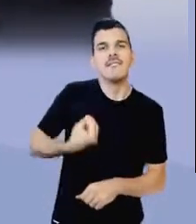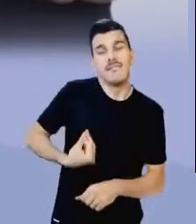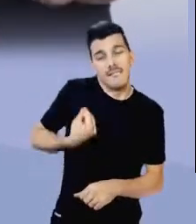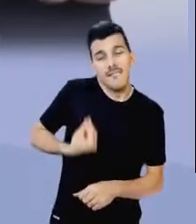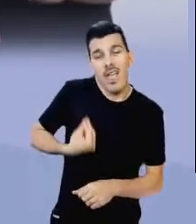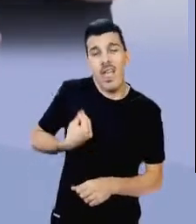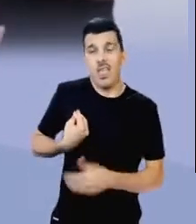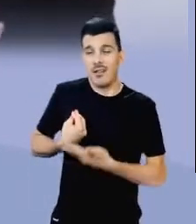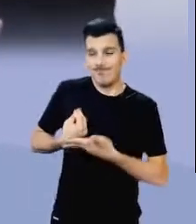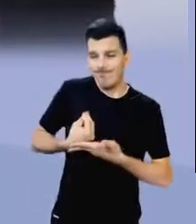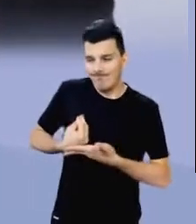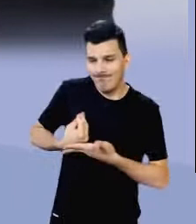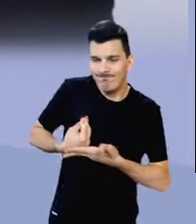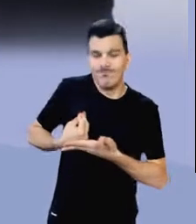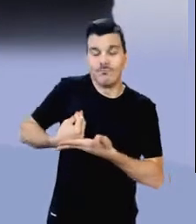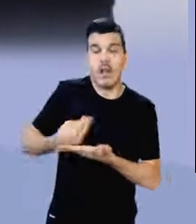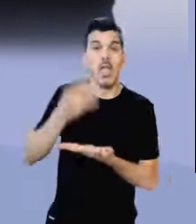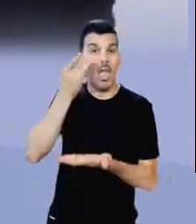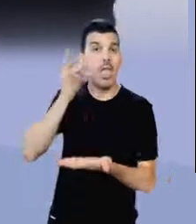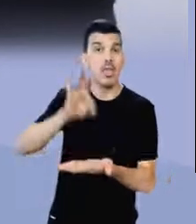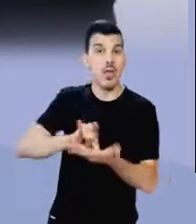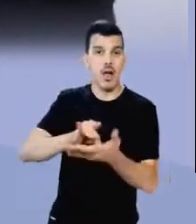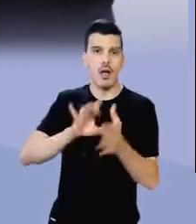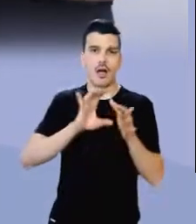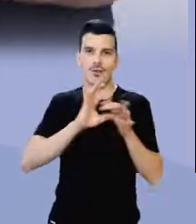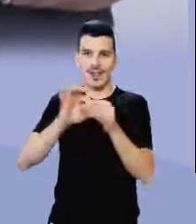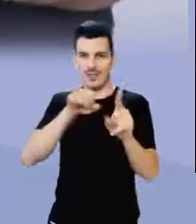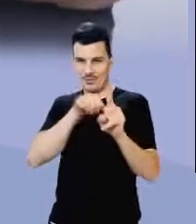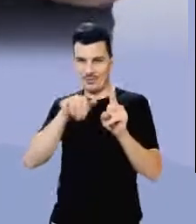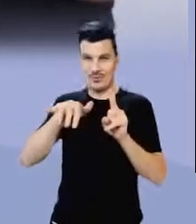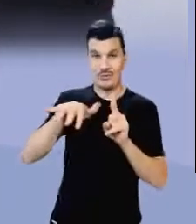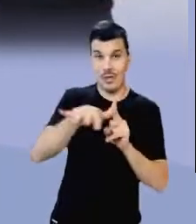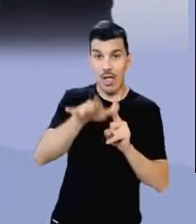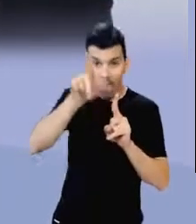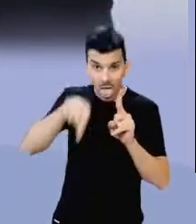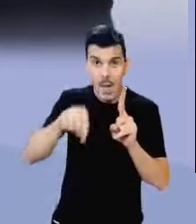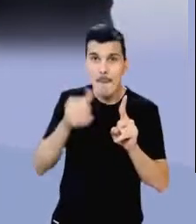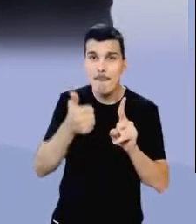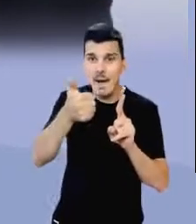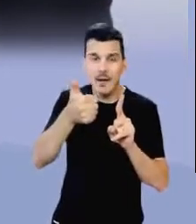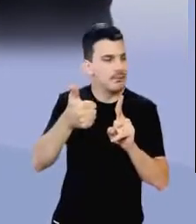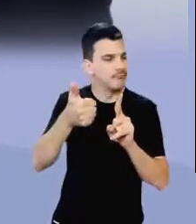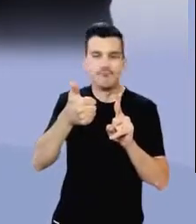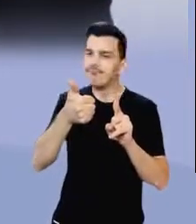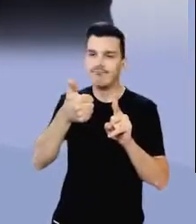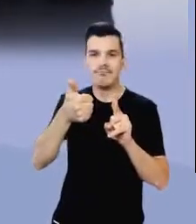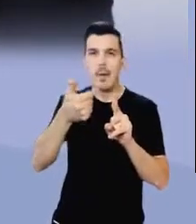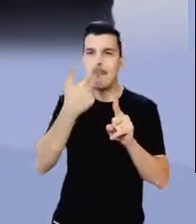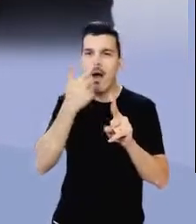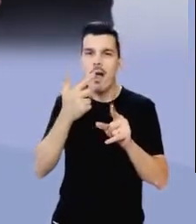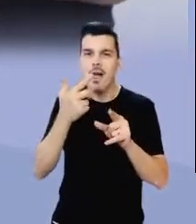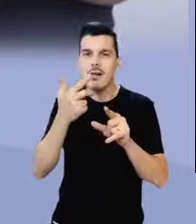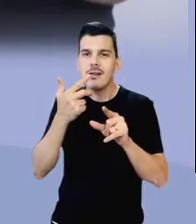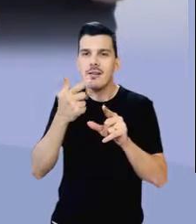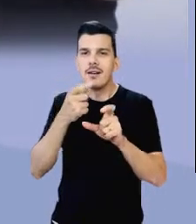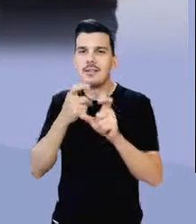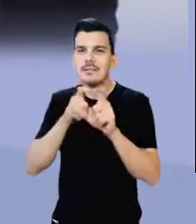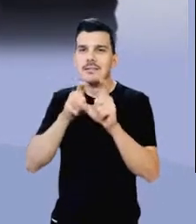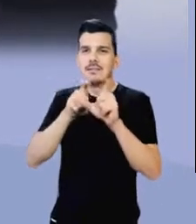sobrevivendo a uma realidade que socialmente estava toda presa ao